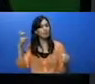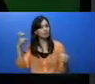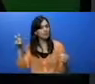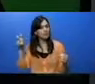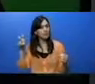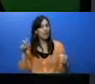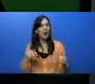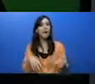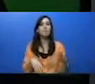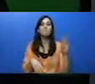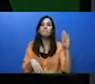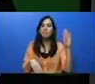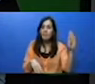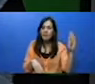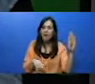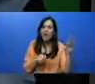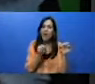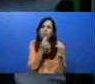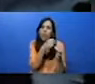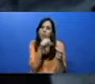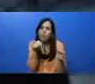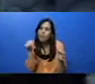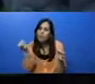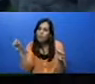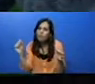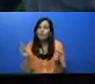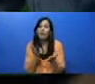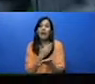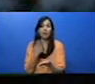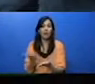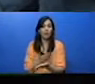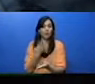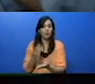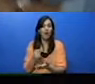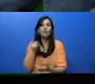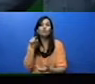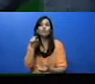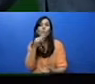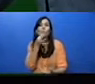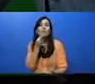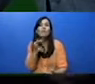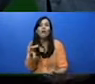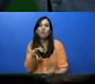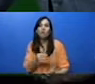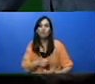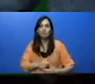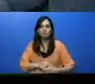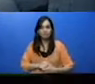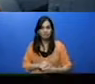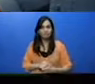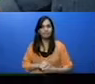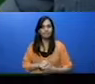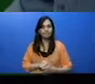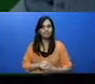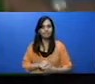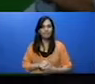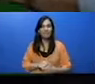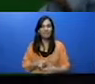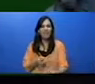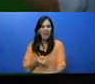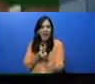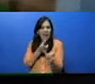a letrinha B. Qual é a sua opinião? O que você acha sobre a caça e o